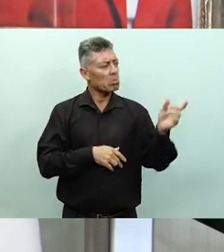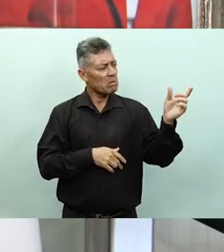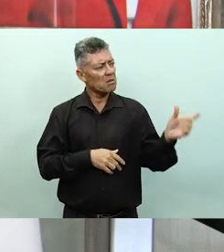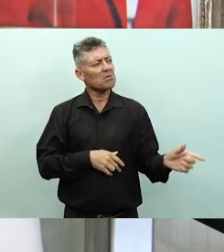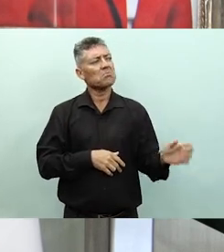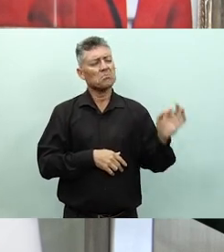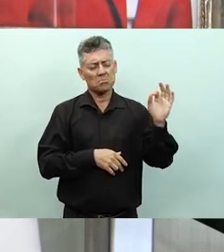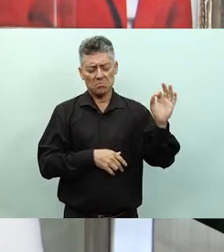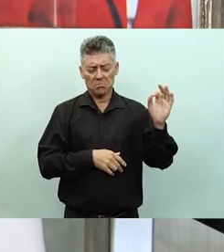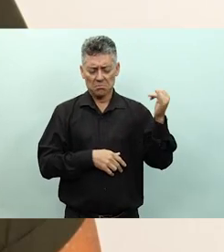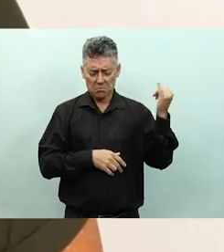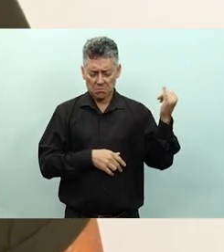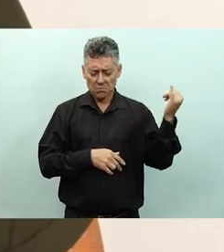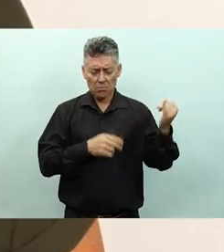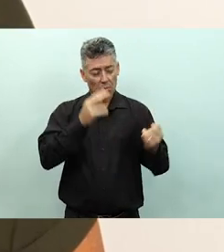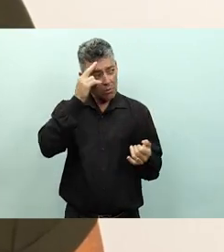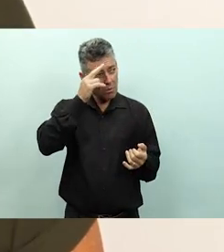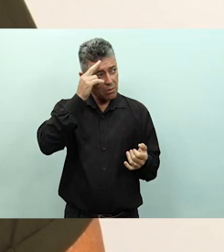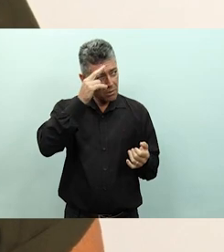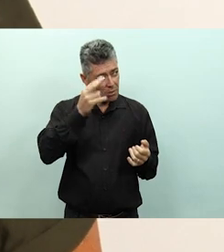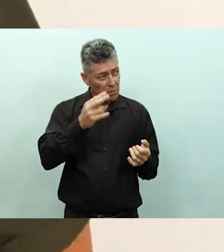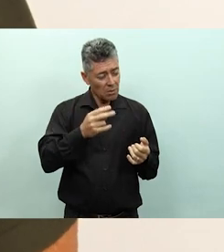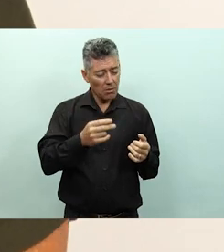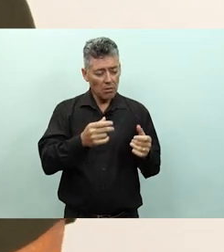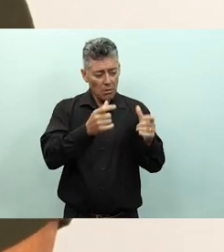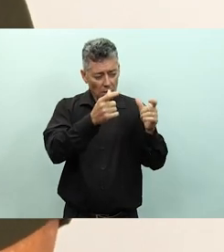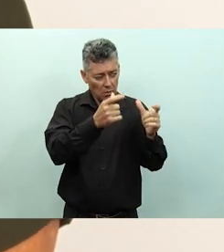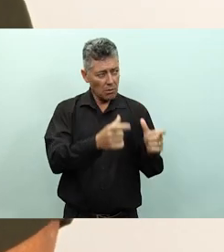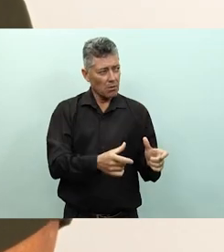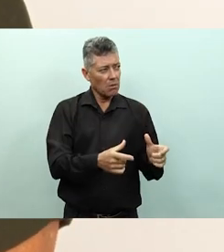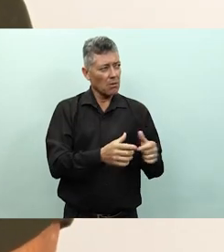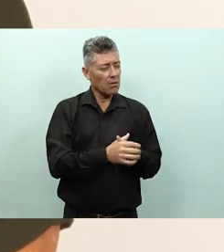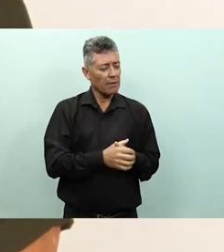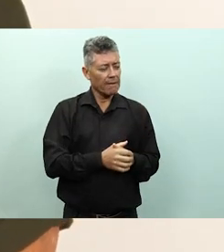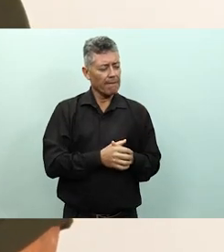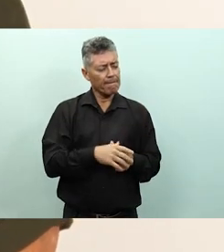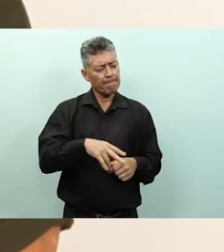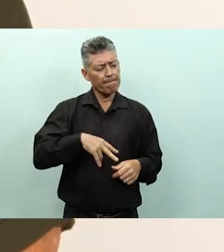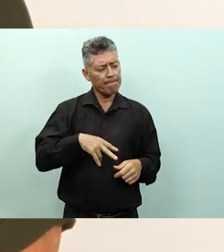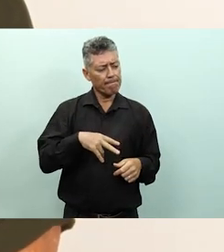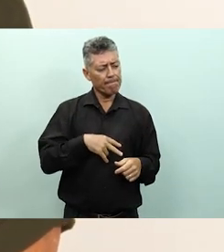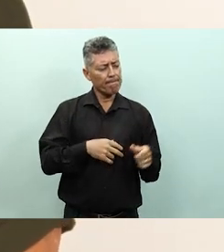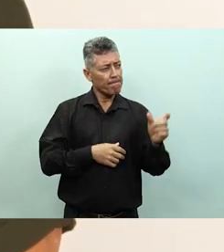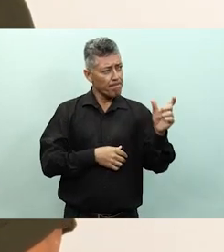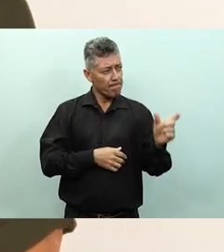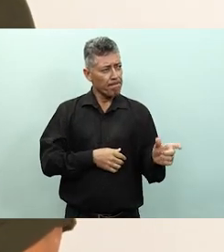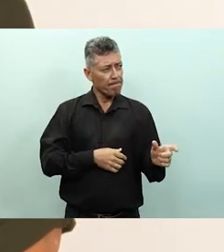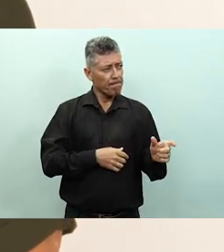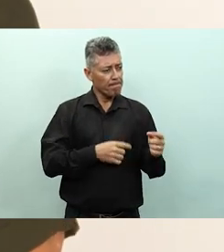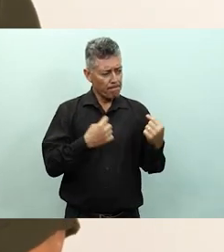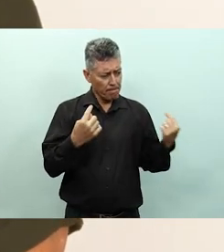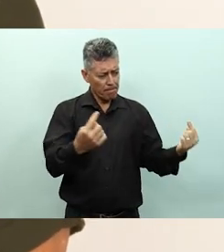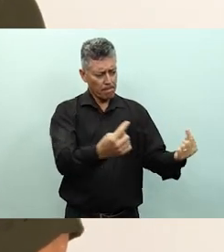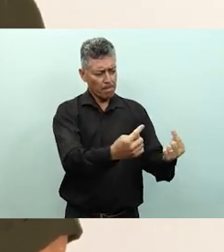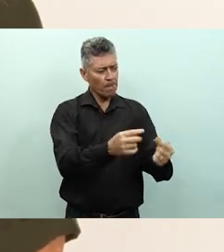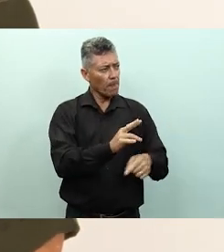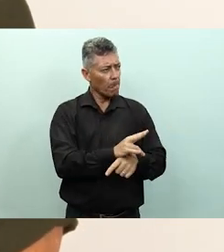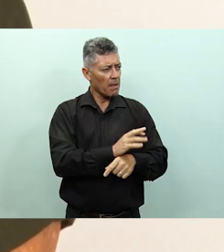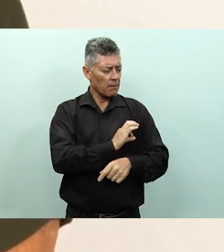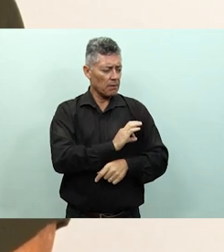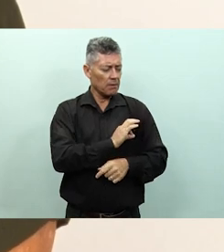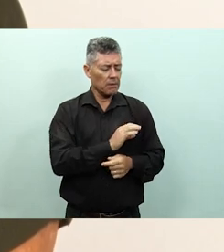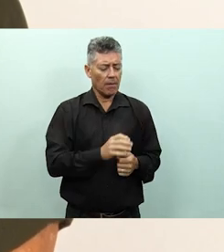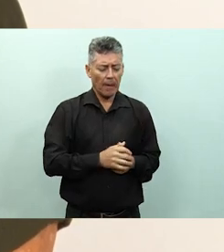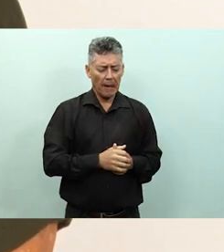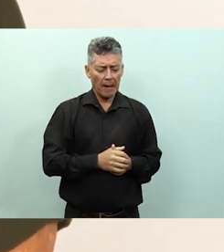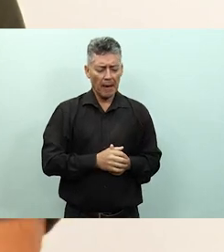um ser humano ímpar. Eu me lembro que na garagem, a garagem privativa, era cercada por